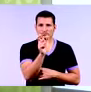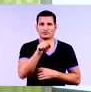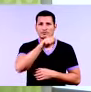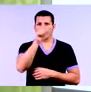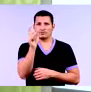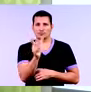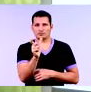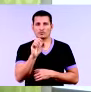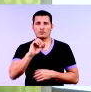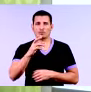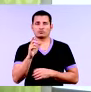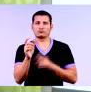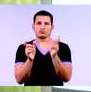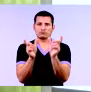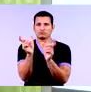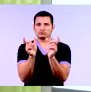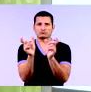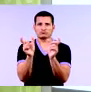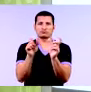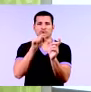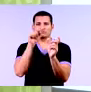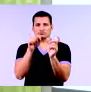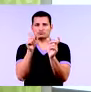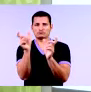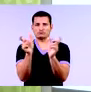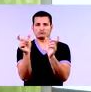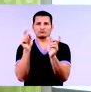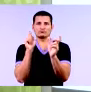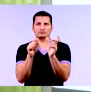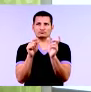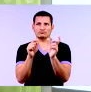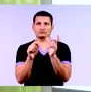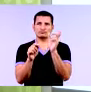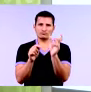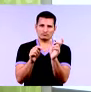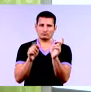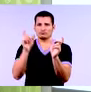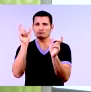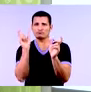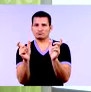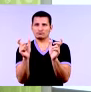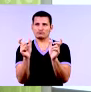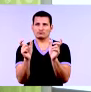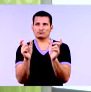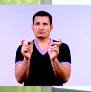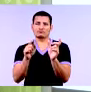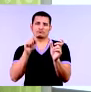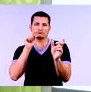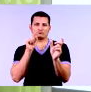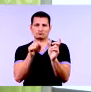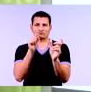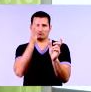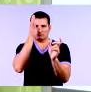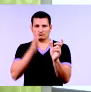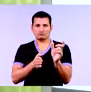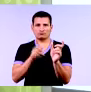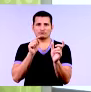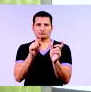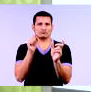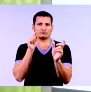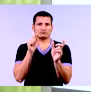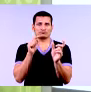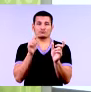ou entre as duas variáveis. Se eu tenho uma variável aqui e outra aqui, o ponto está no centro,